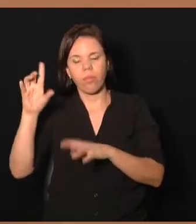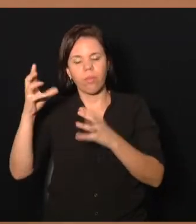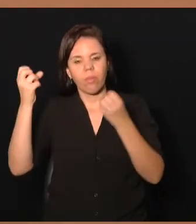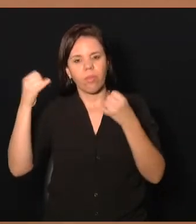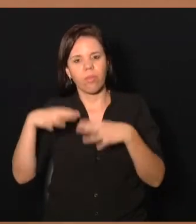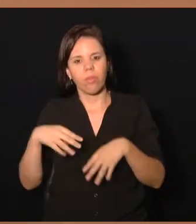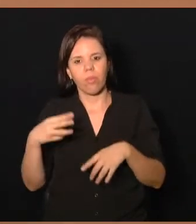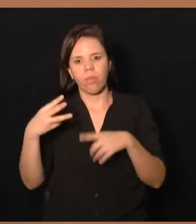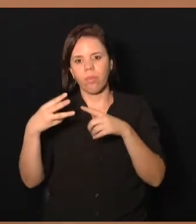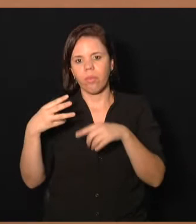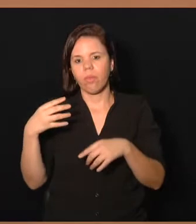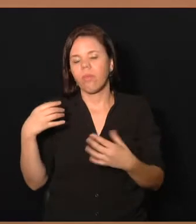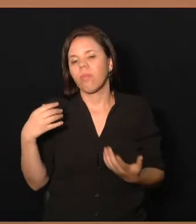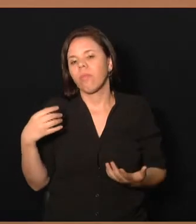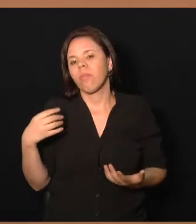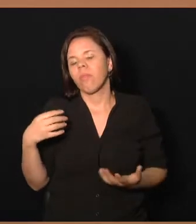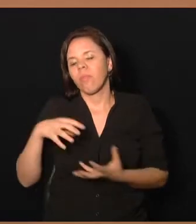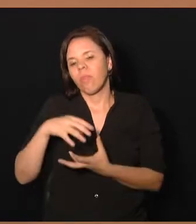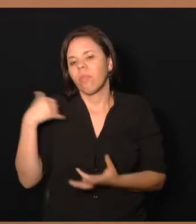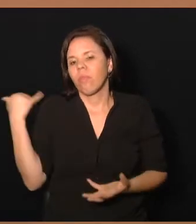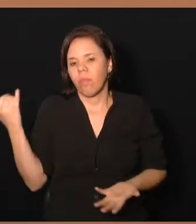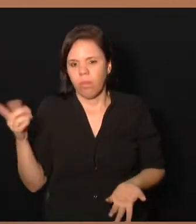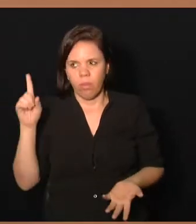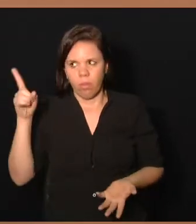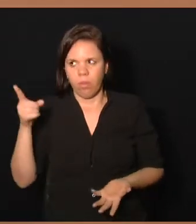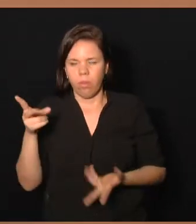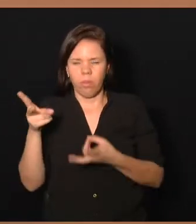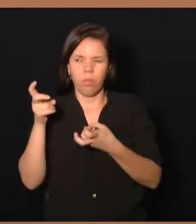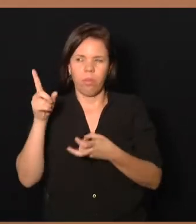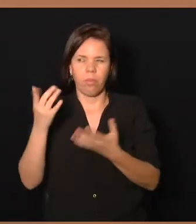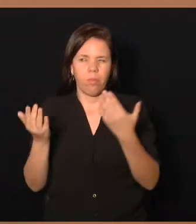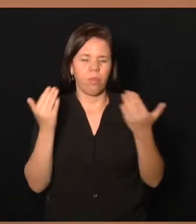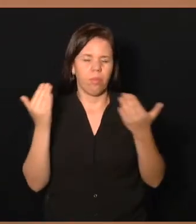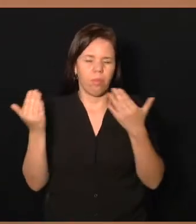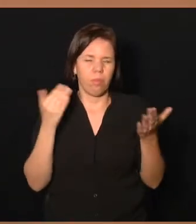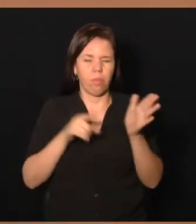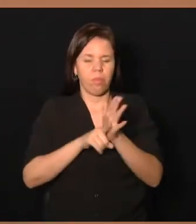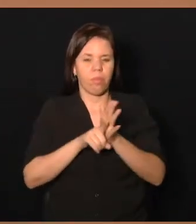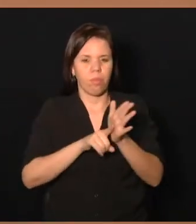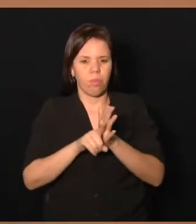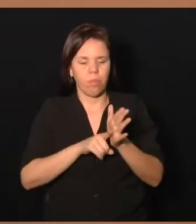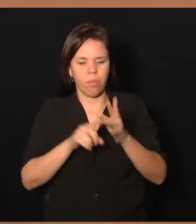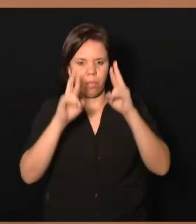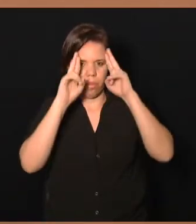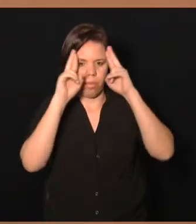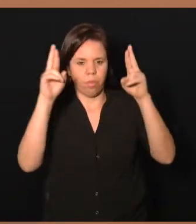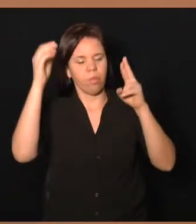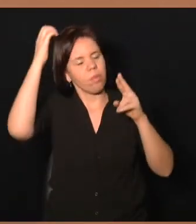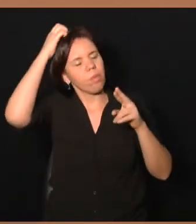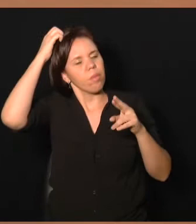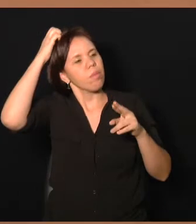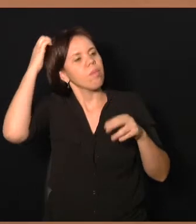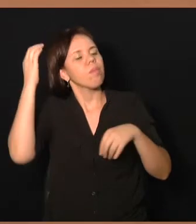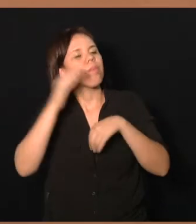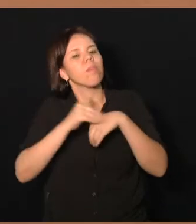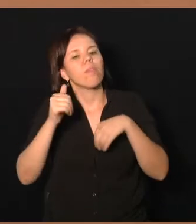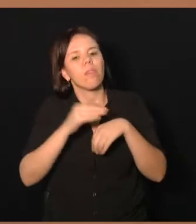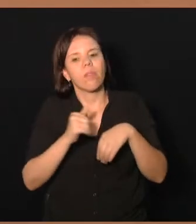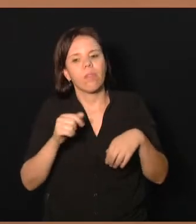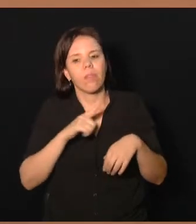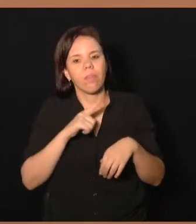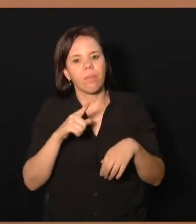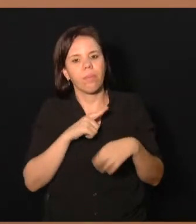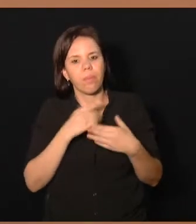a terceira idade, eu olho para o Japão, nós temos, eu estudo demais o respeito e o carinho com